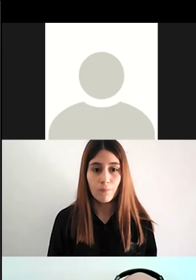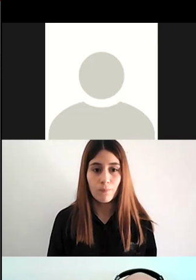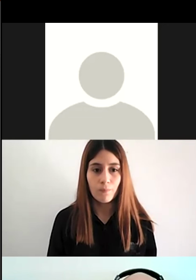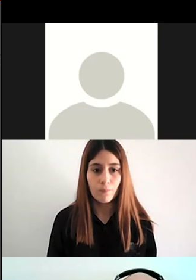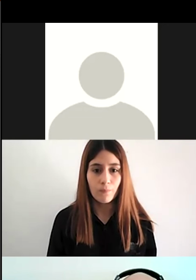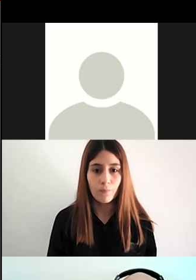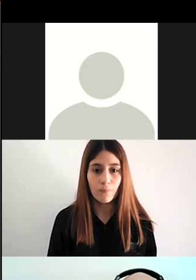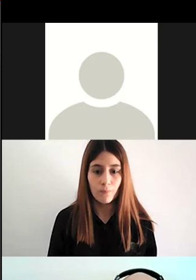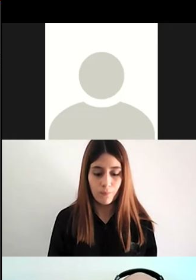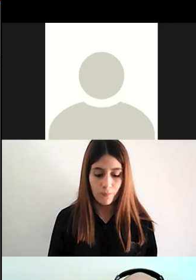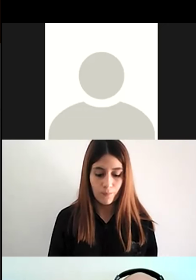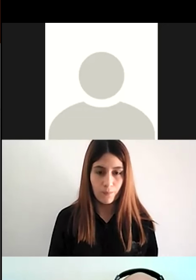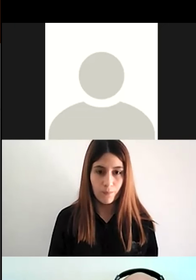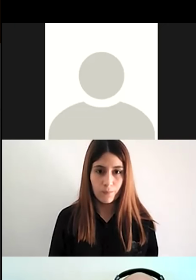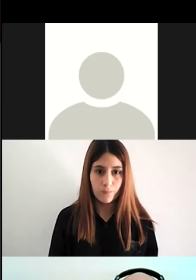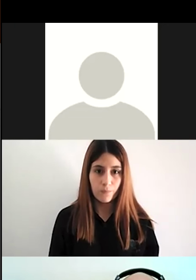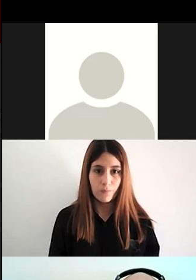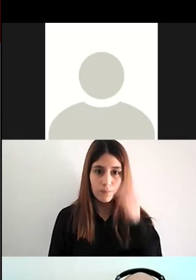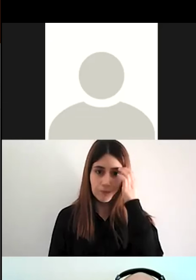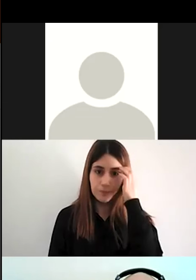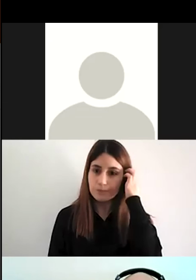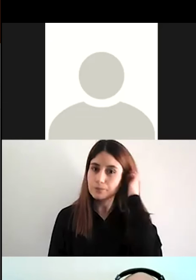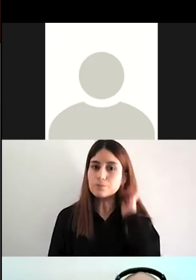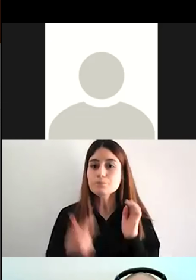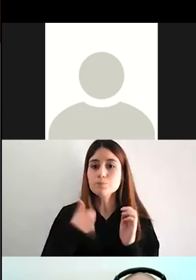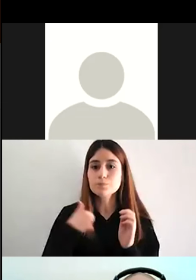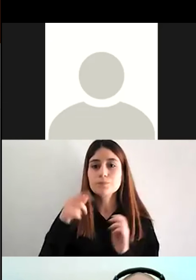gravação, se não se importam. E peço desculpa por este momento.